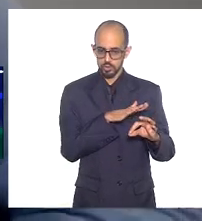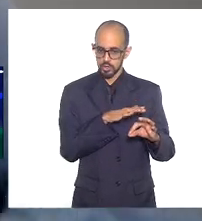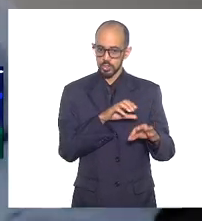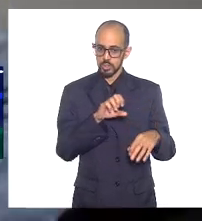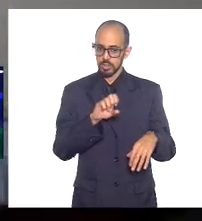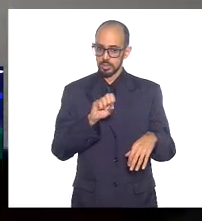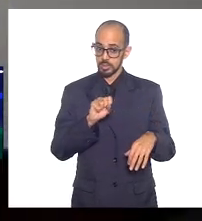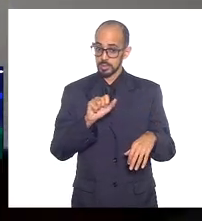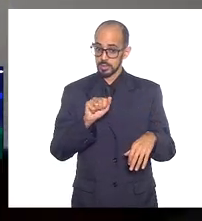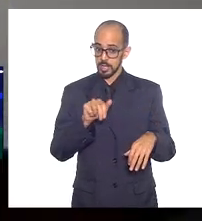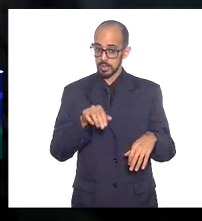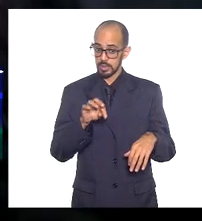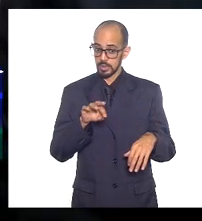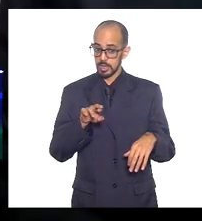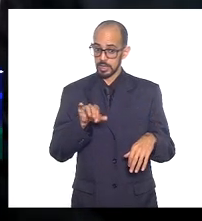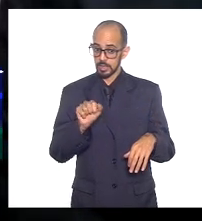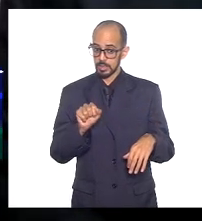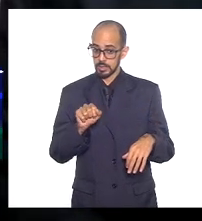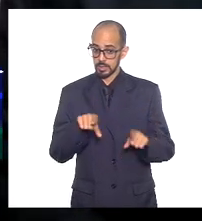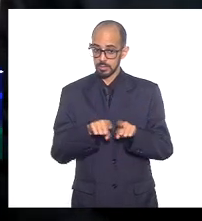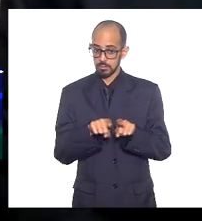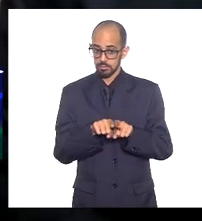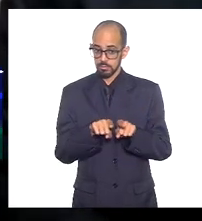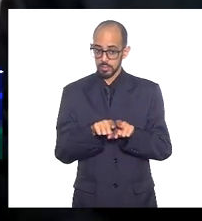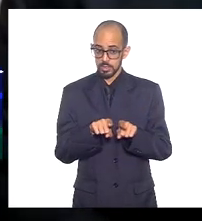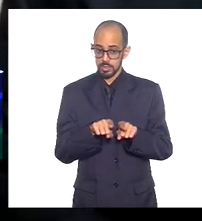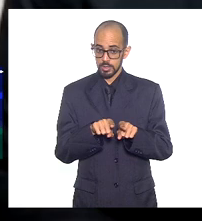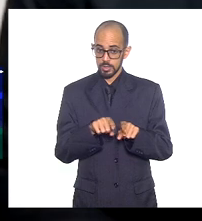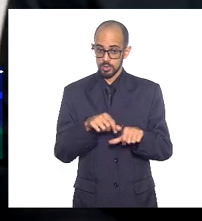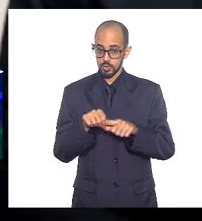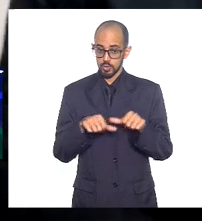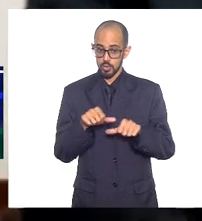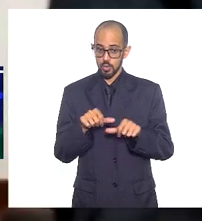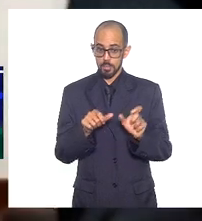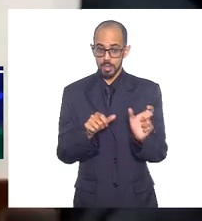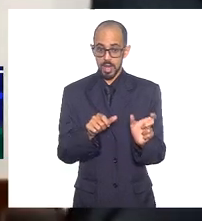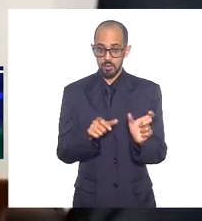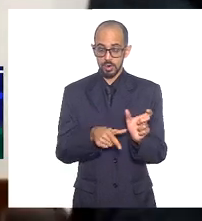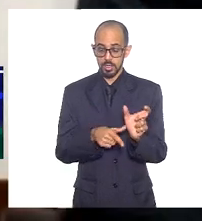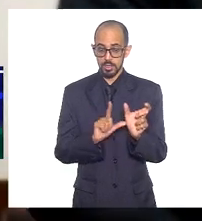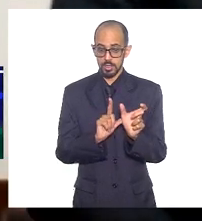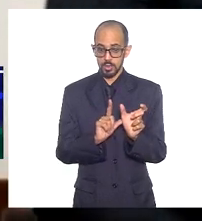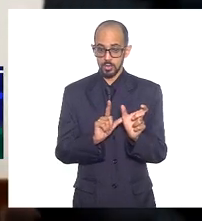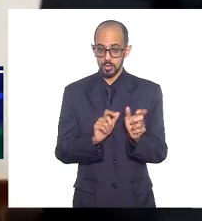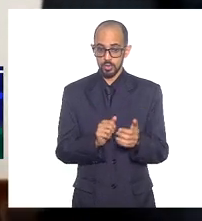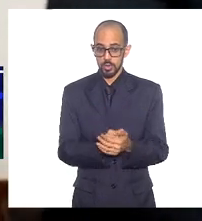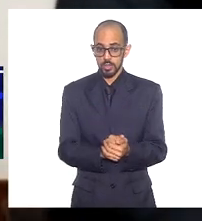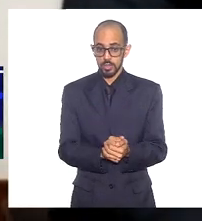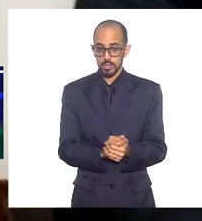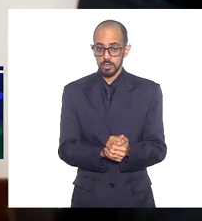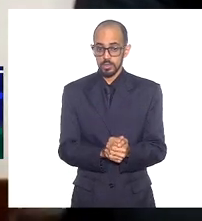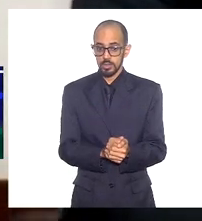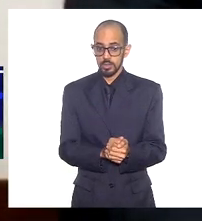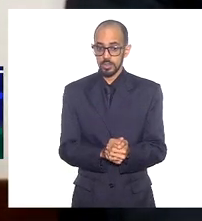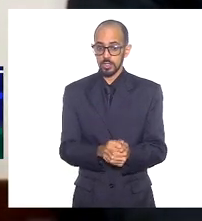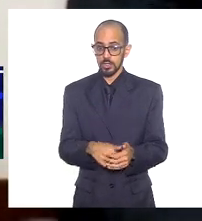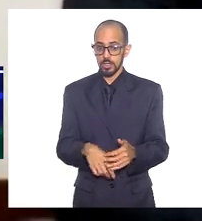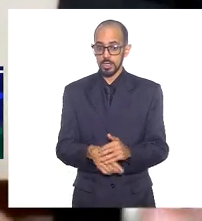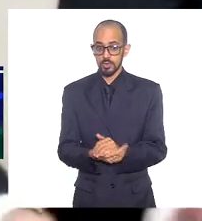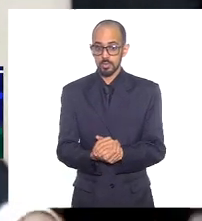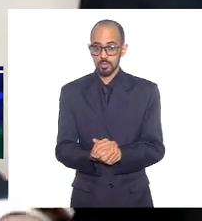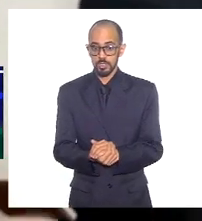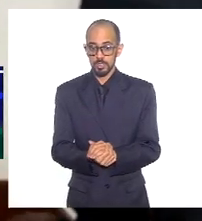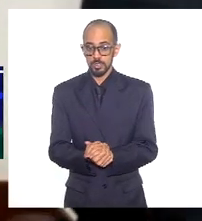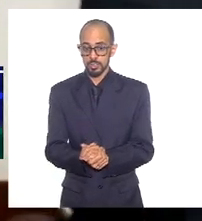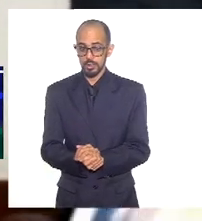só isso profissionais de saúde o resto trocou a palavra anterior para a terceira sem problema